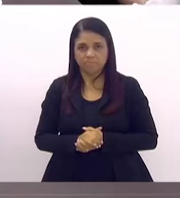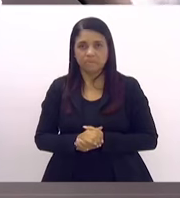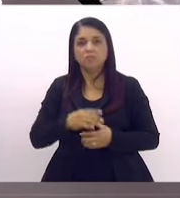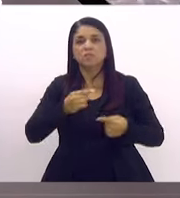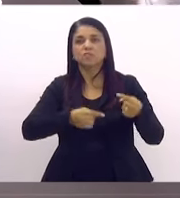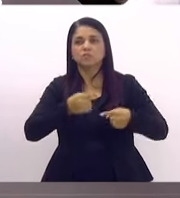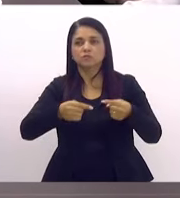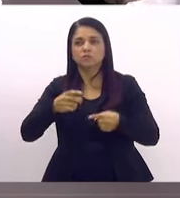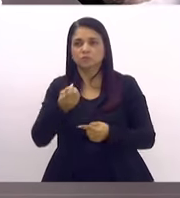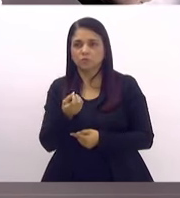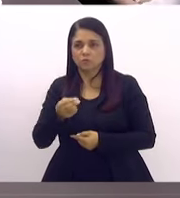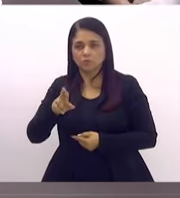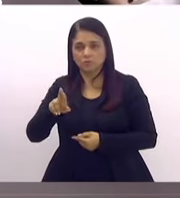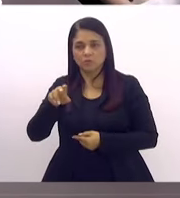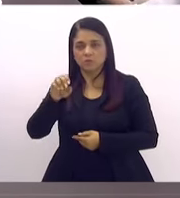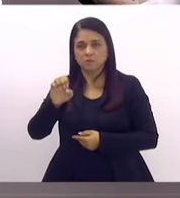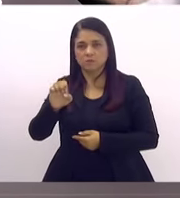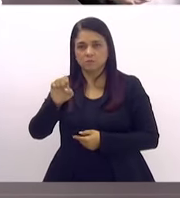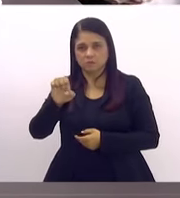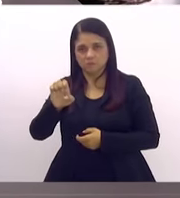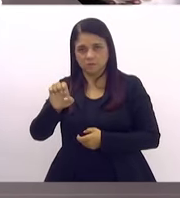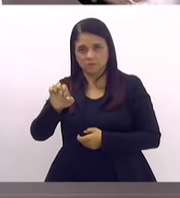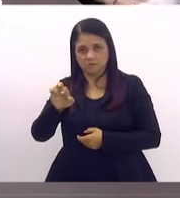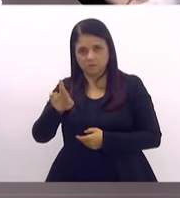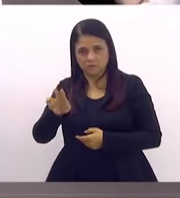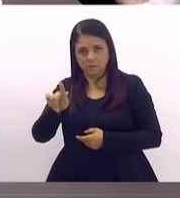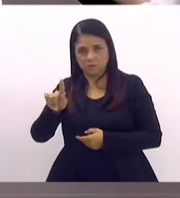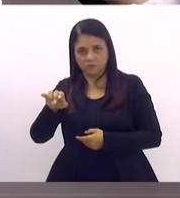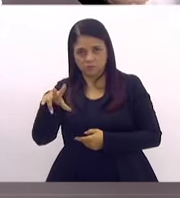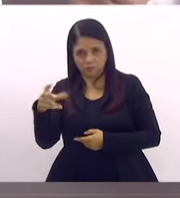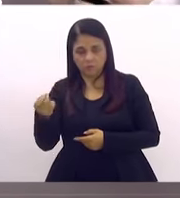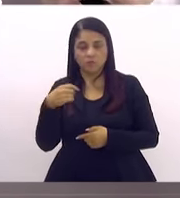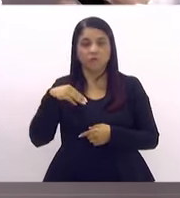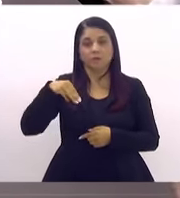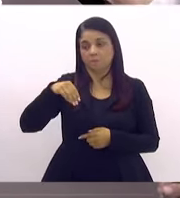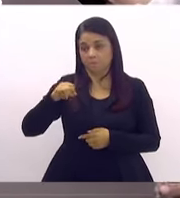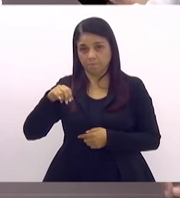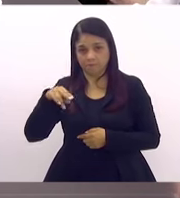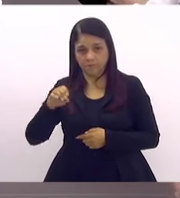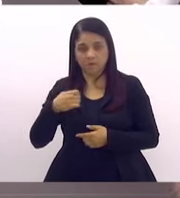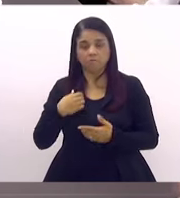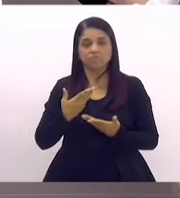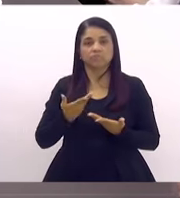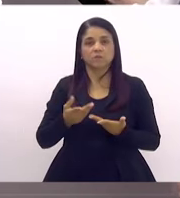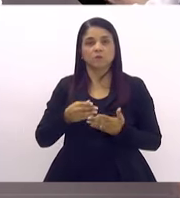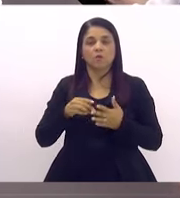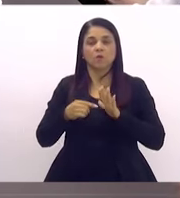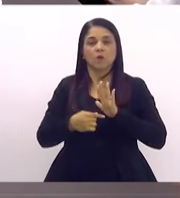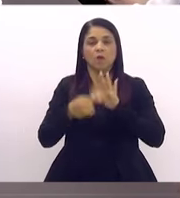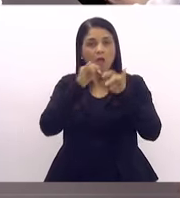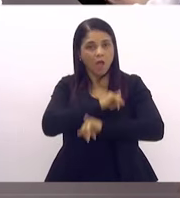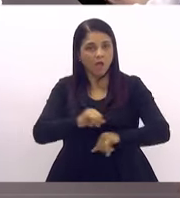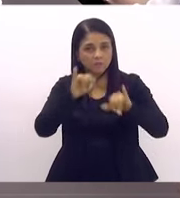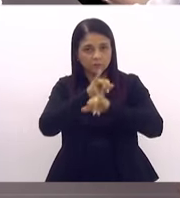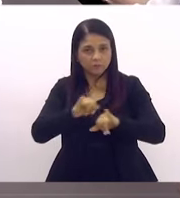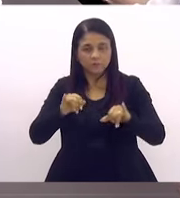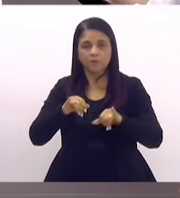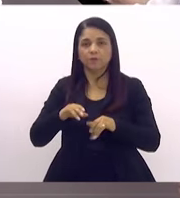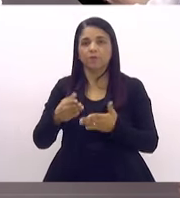doutor Serginho, deputado Mink, mas desde já anuncio, então, a baixa em diligência. E também só mais uma